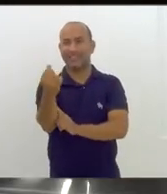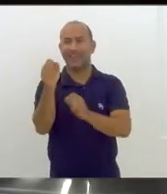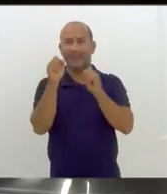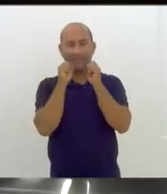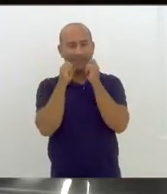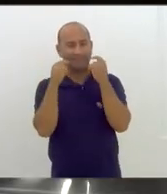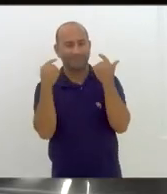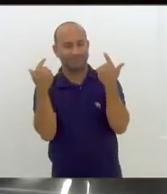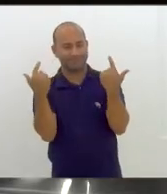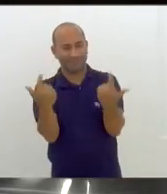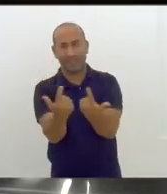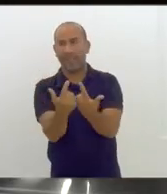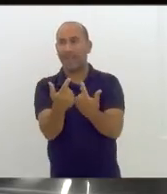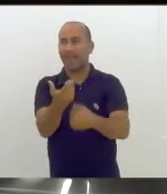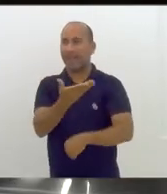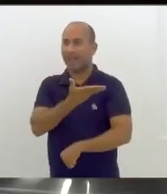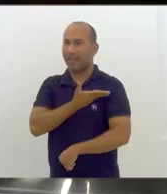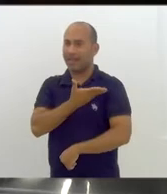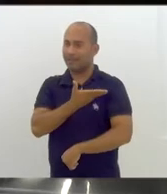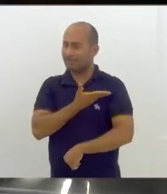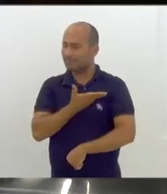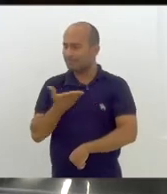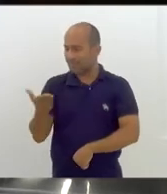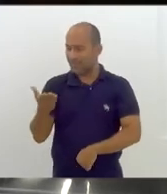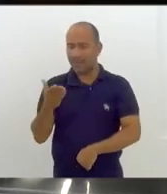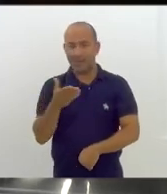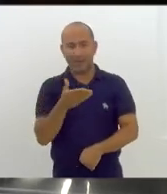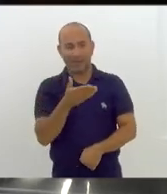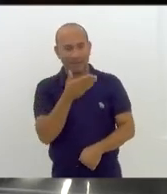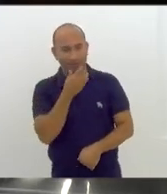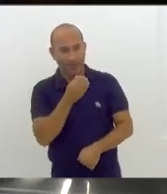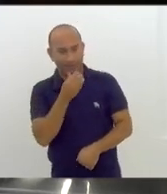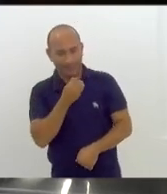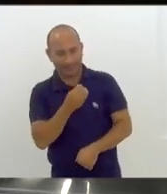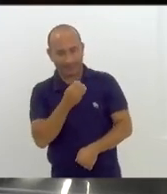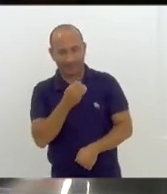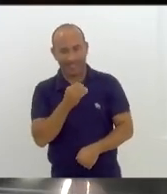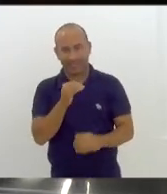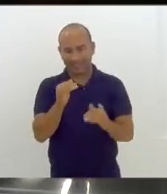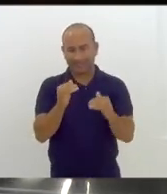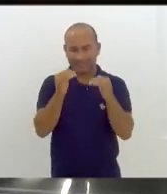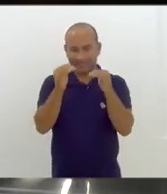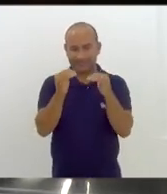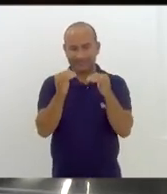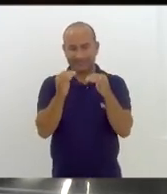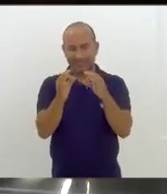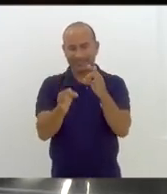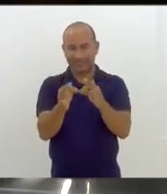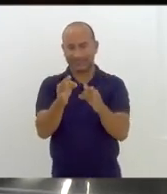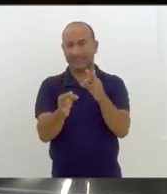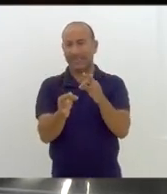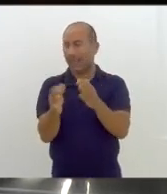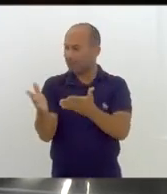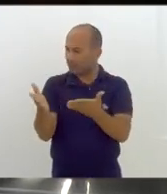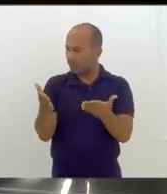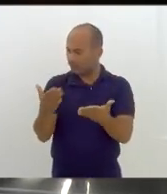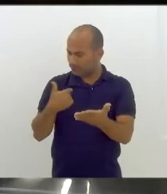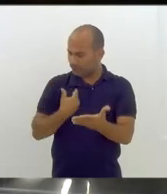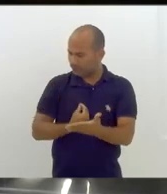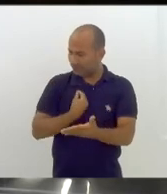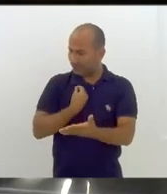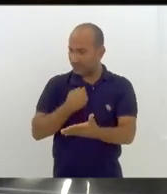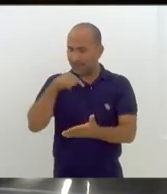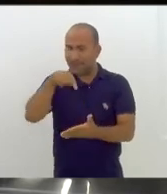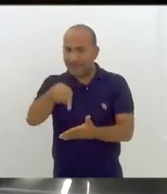e do meu querido colega desembargador Wagner Sinelli, que me convidou para estar aqui,